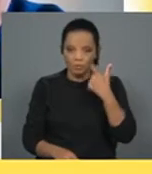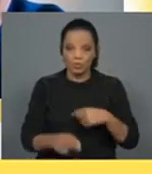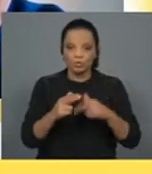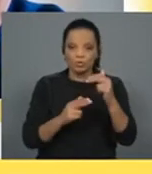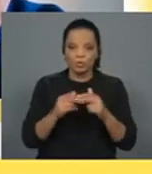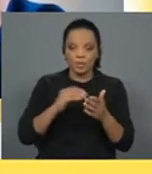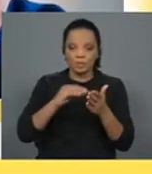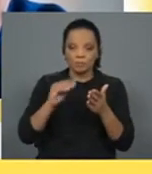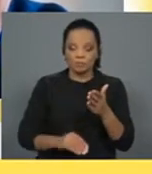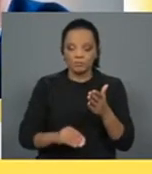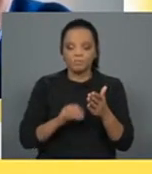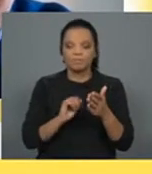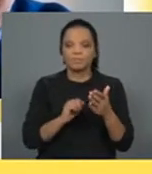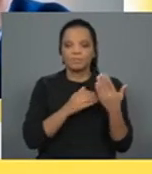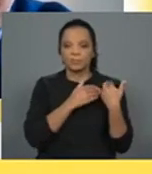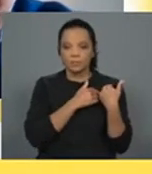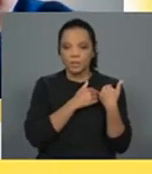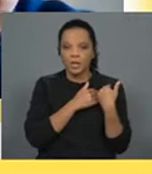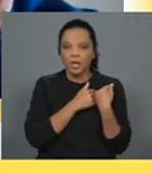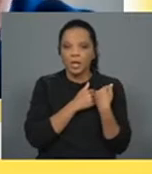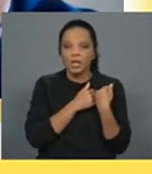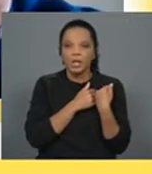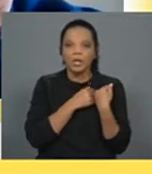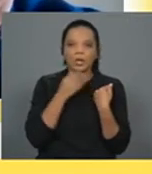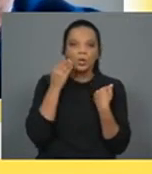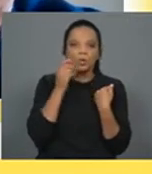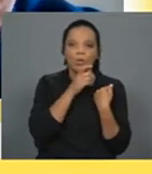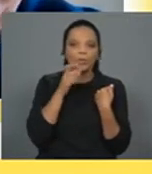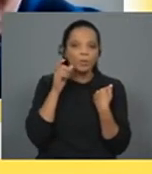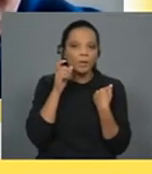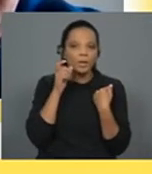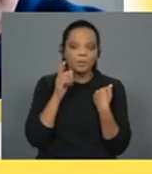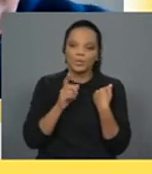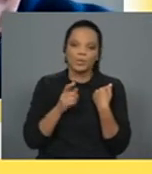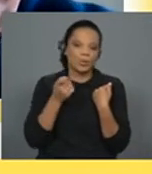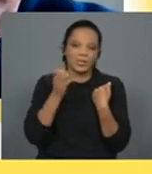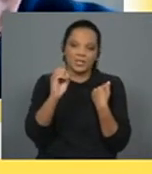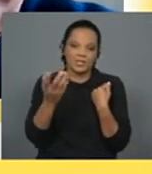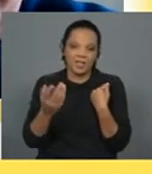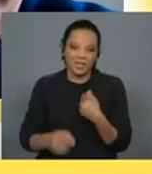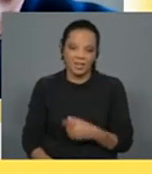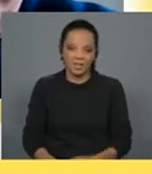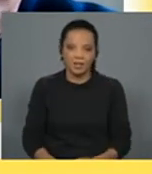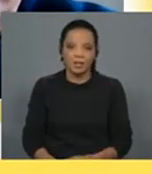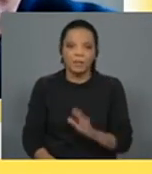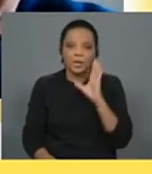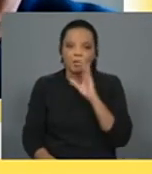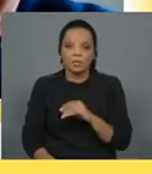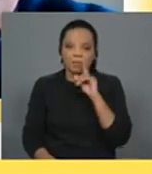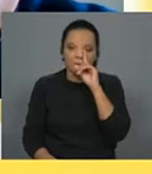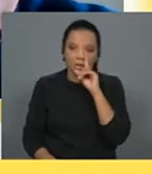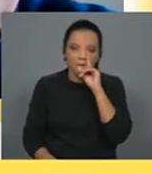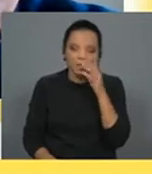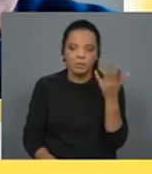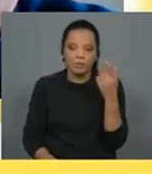um termo de responsabilidade? De que forma é que ele se compromete? Isso não é quase nada, porque você não sabe mas se ele está a mentir. Basta